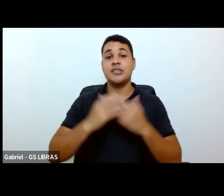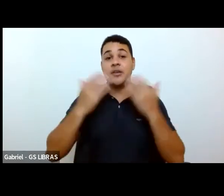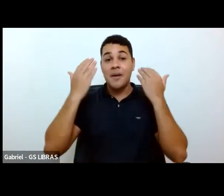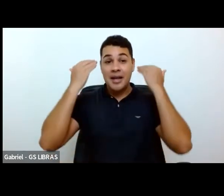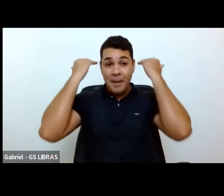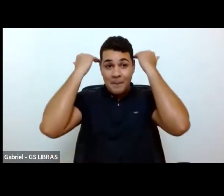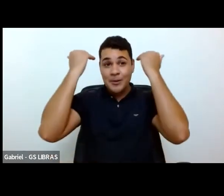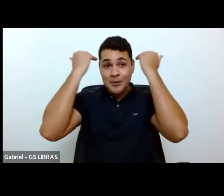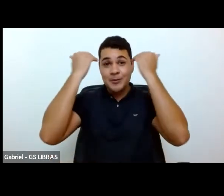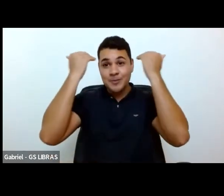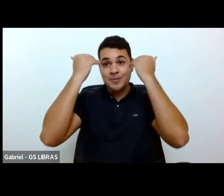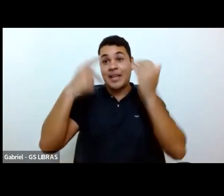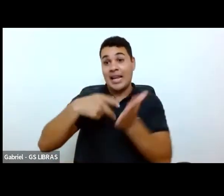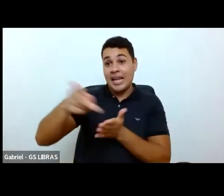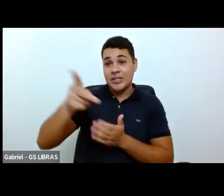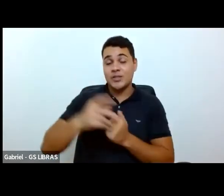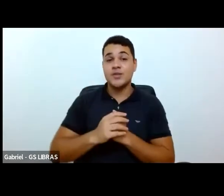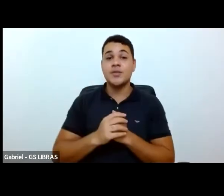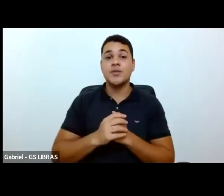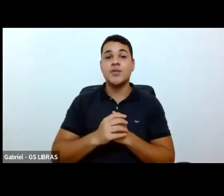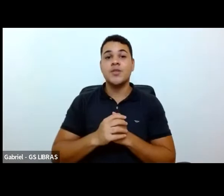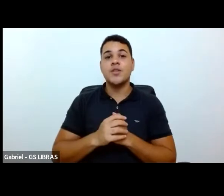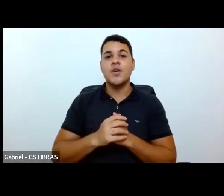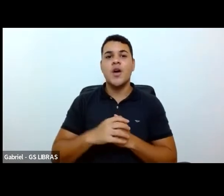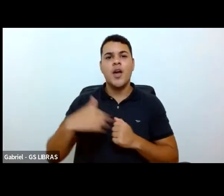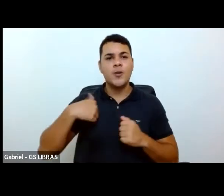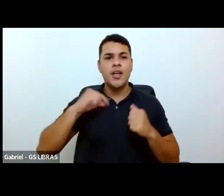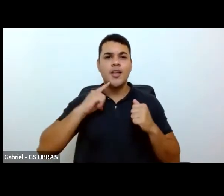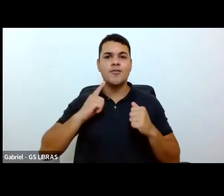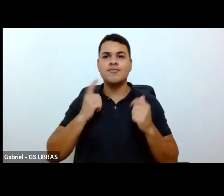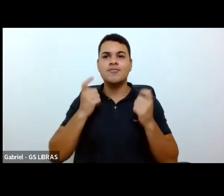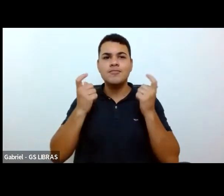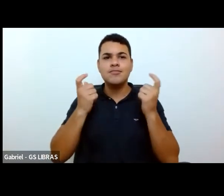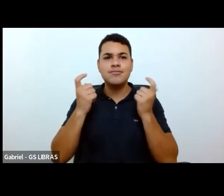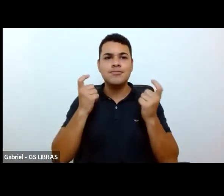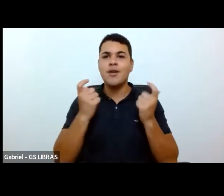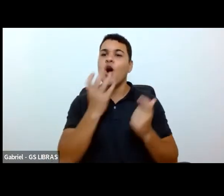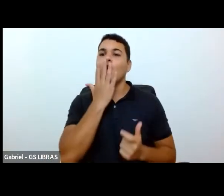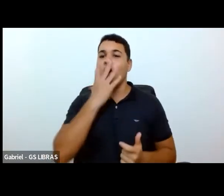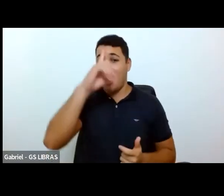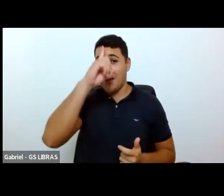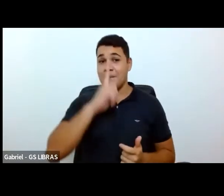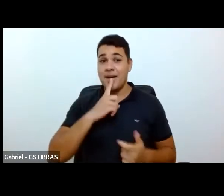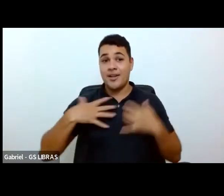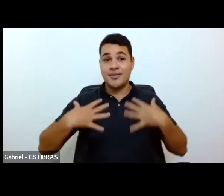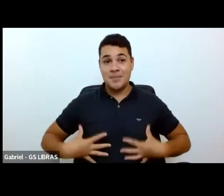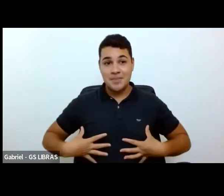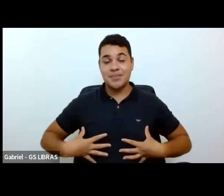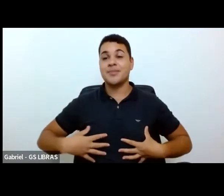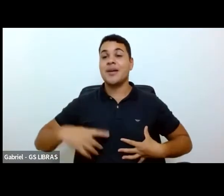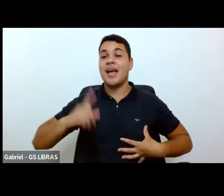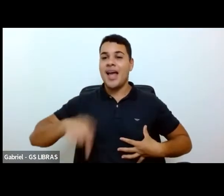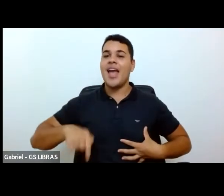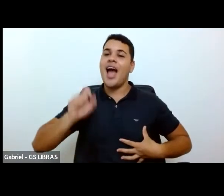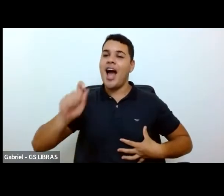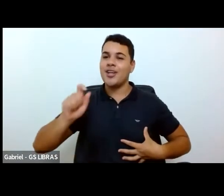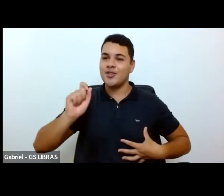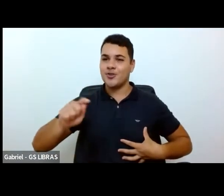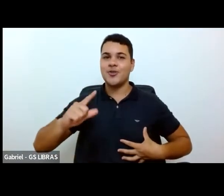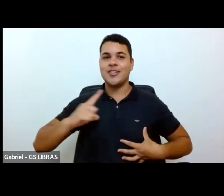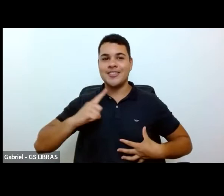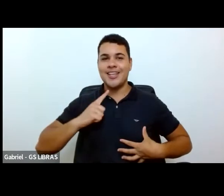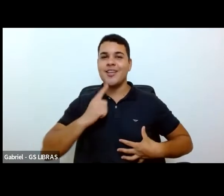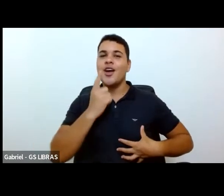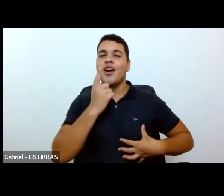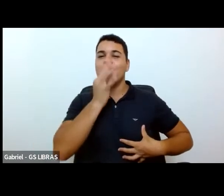curtos e lisos, tô com um brinco grande amarelo e um vestido azul com florzinhas brancas, e tô no meu escritório, que tem um